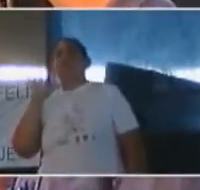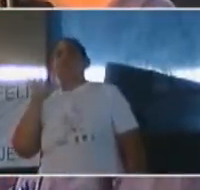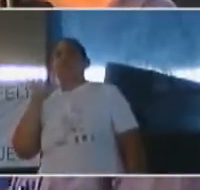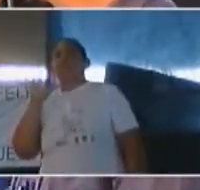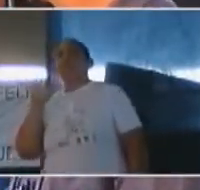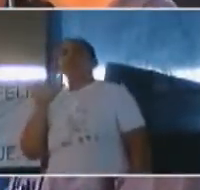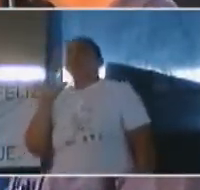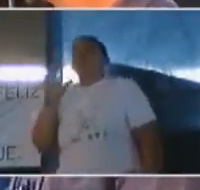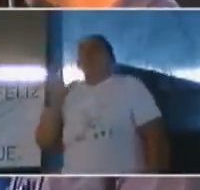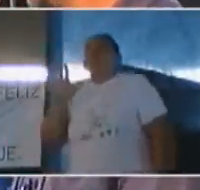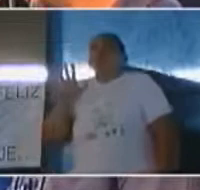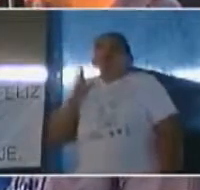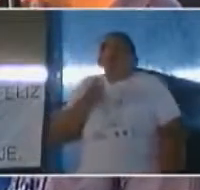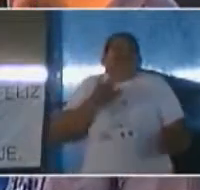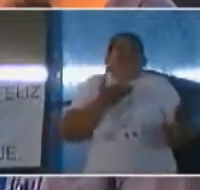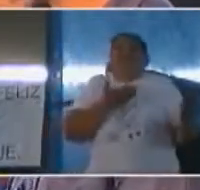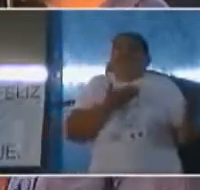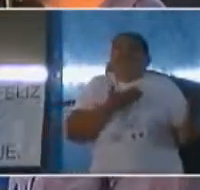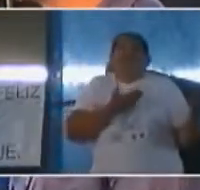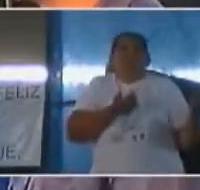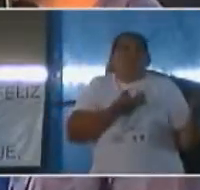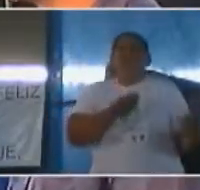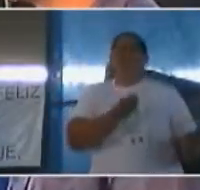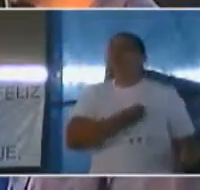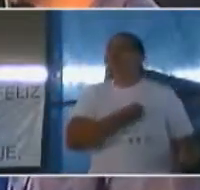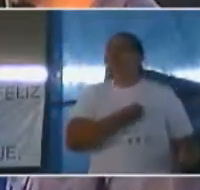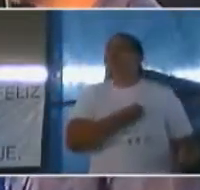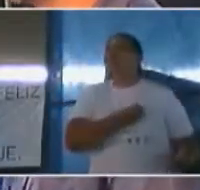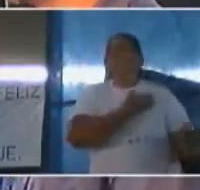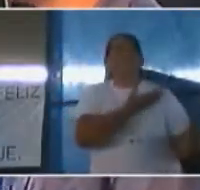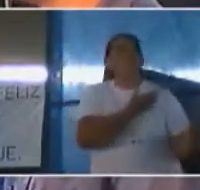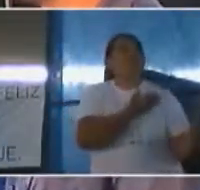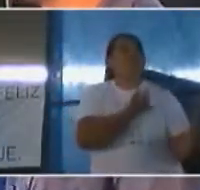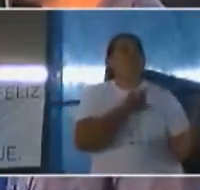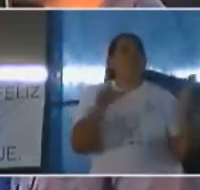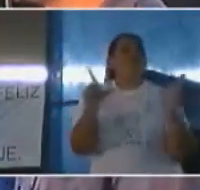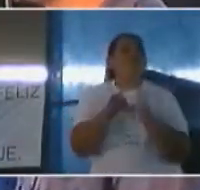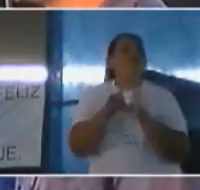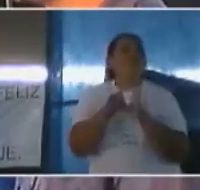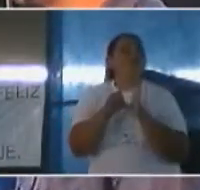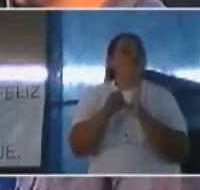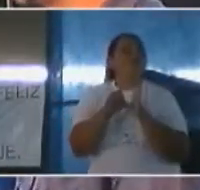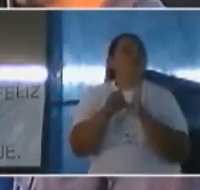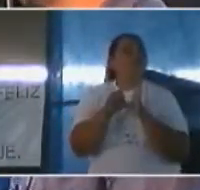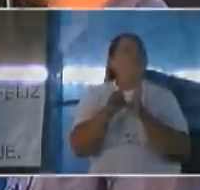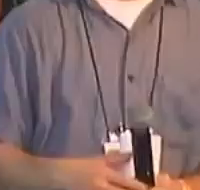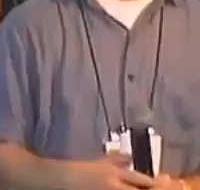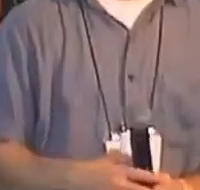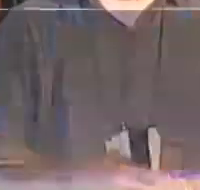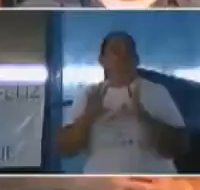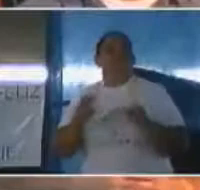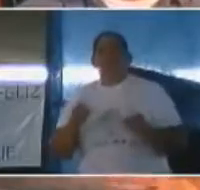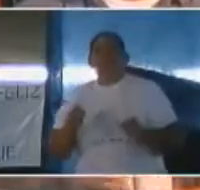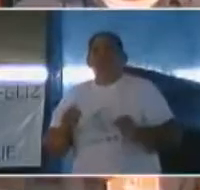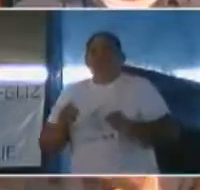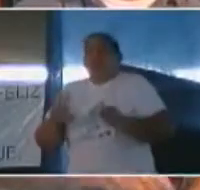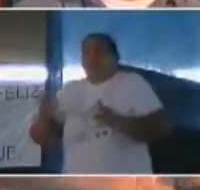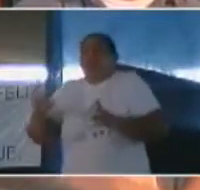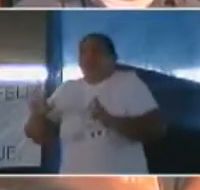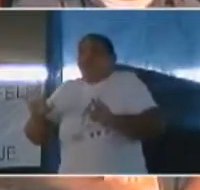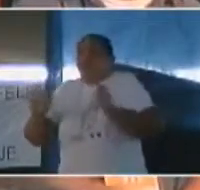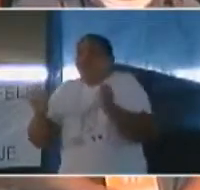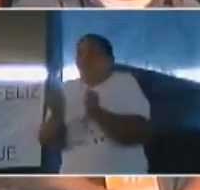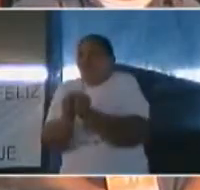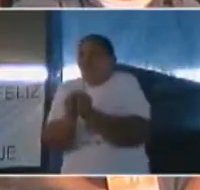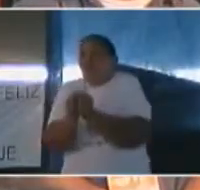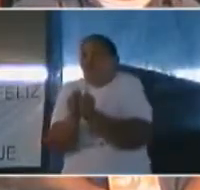nossa finalidade como jovens evangélicos, como jovens luteranos, então, em relação à palavra que é nos